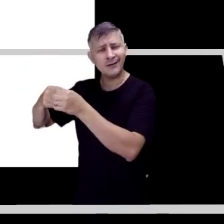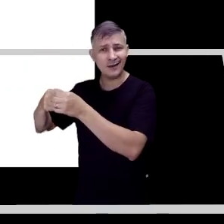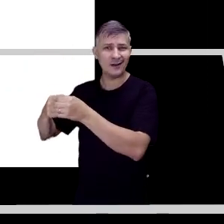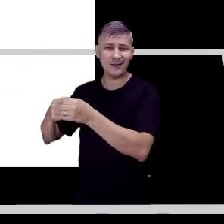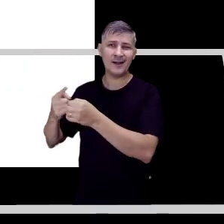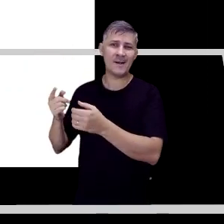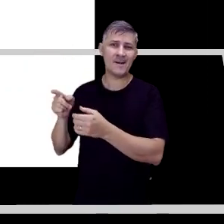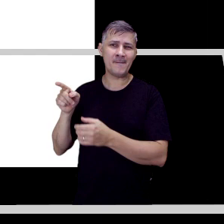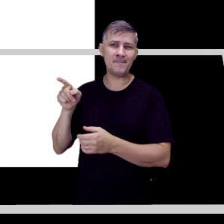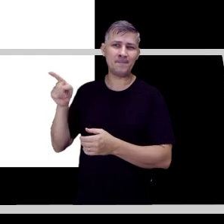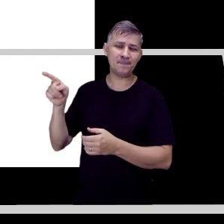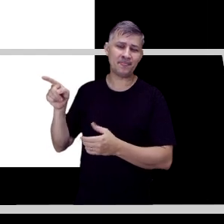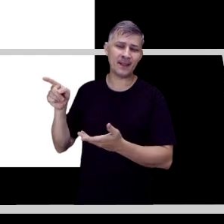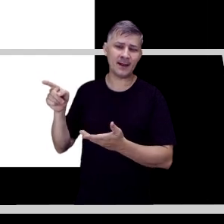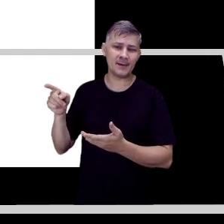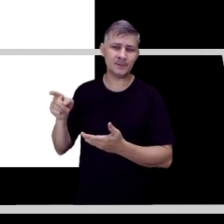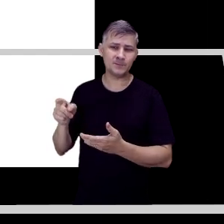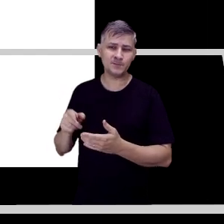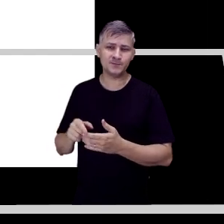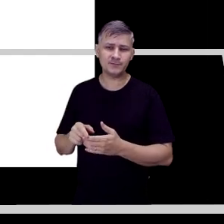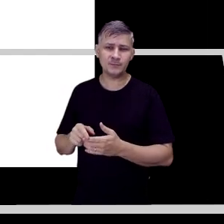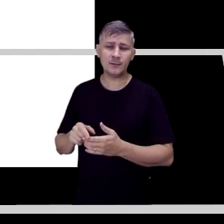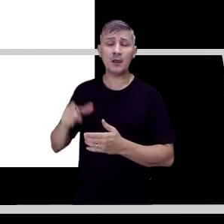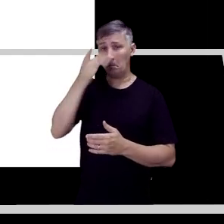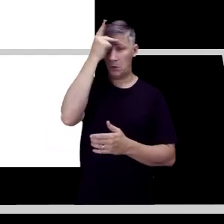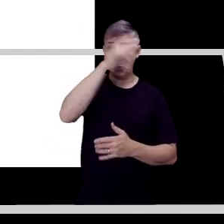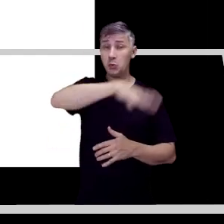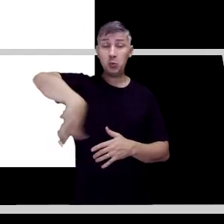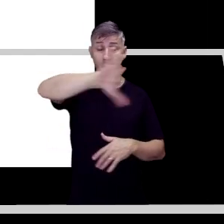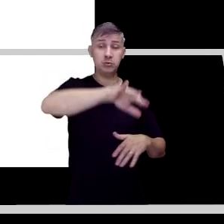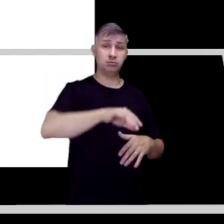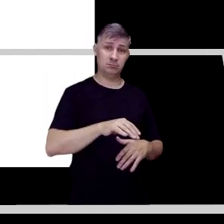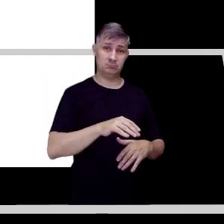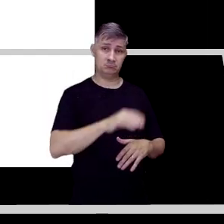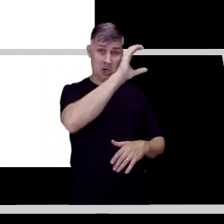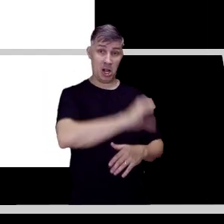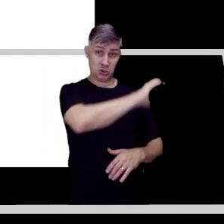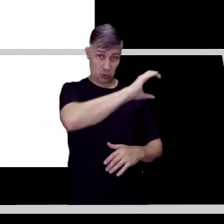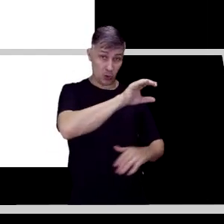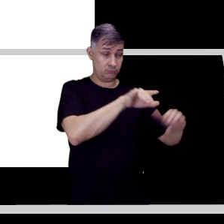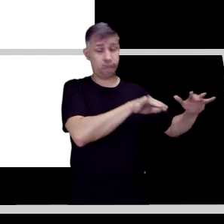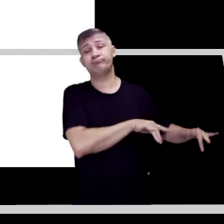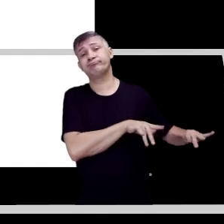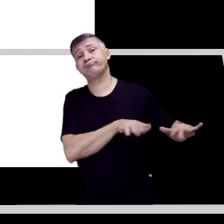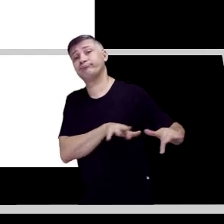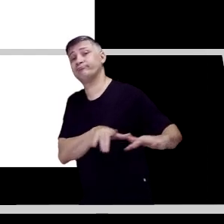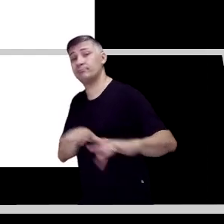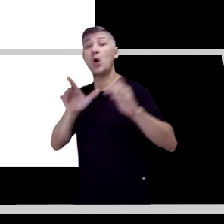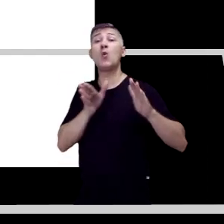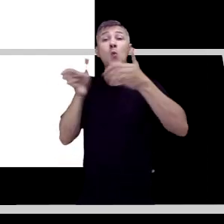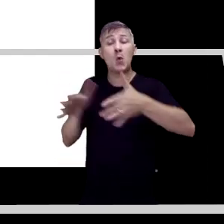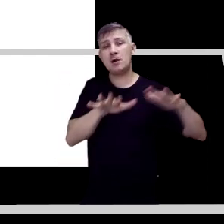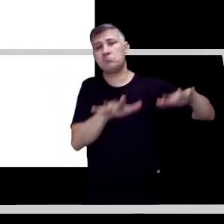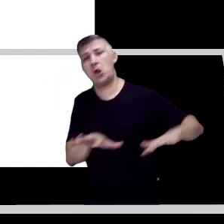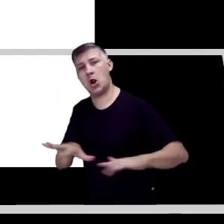é considerado parte assim de uma peregrinação cristã. Então, já